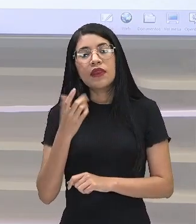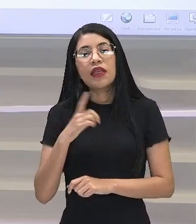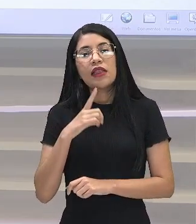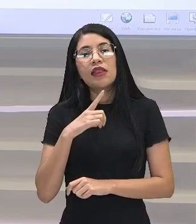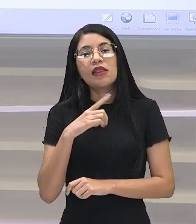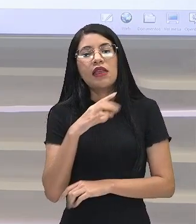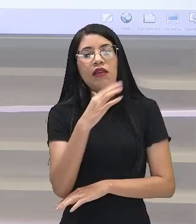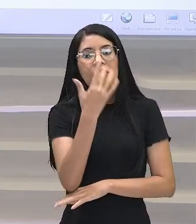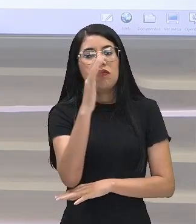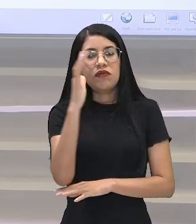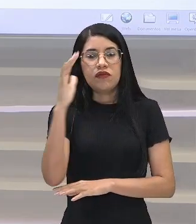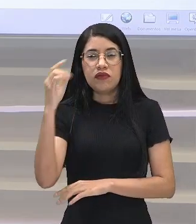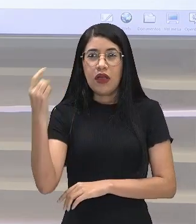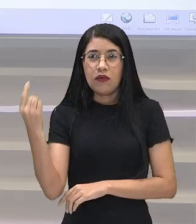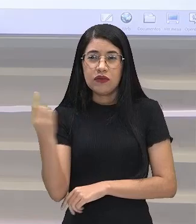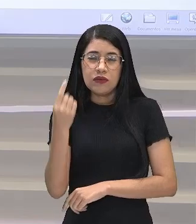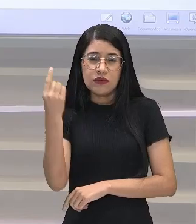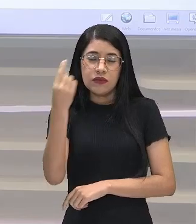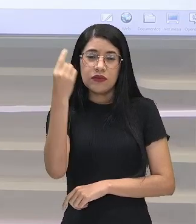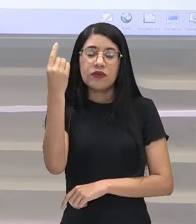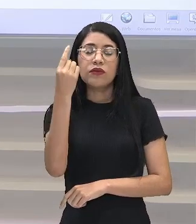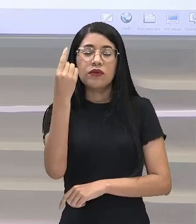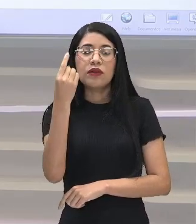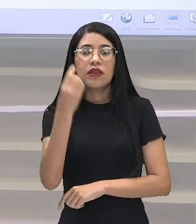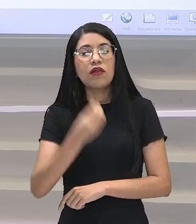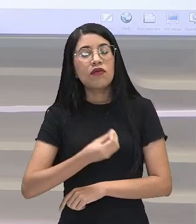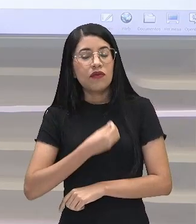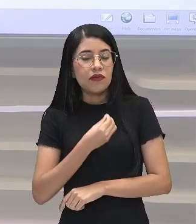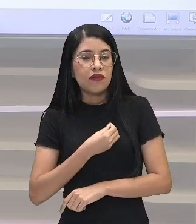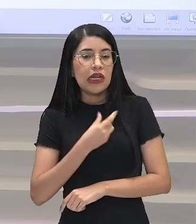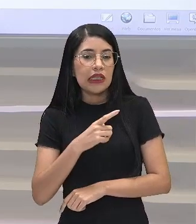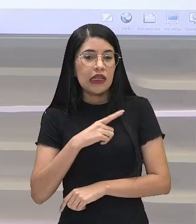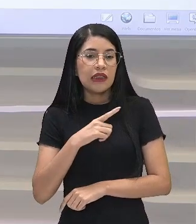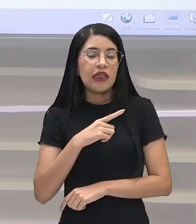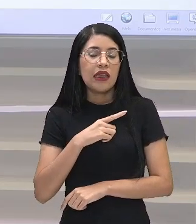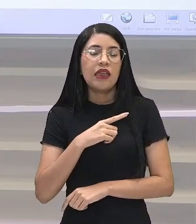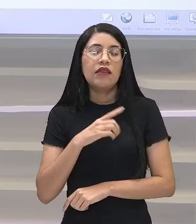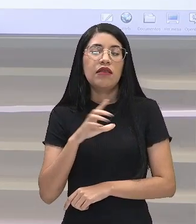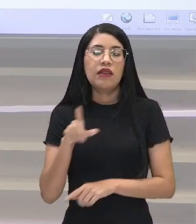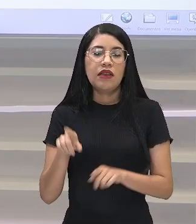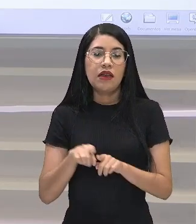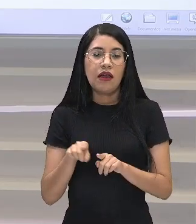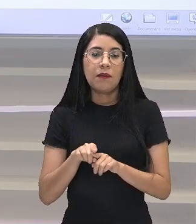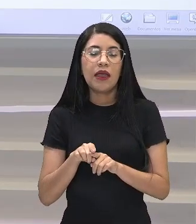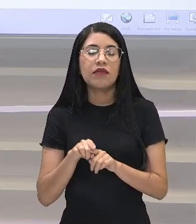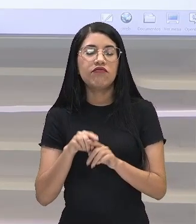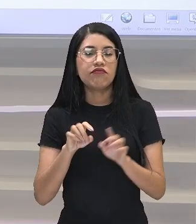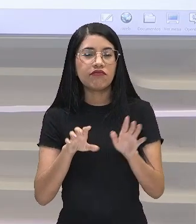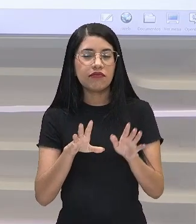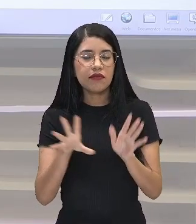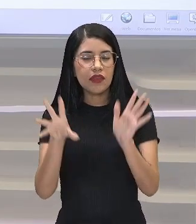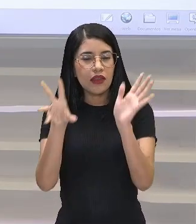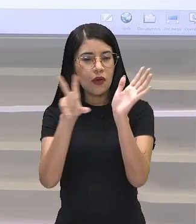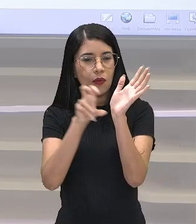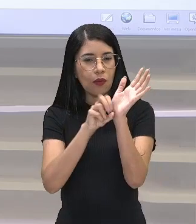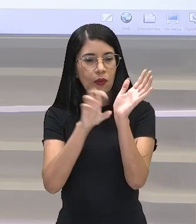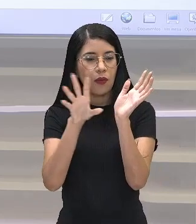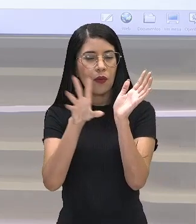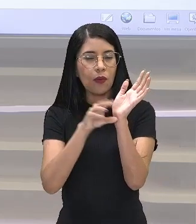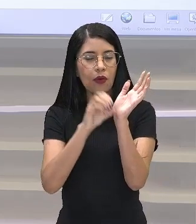grande porte, muito altas, são seres vivos que consomem, sim, uma grande quantidade